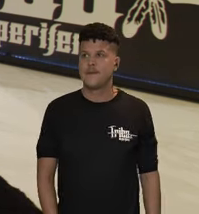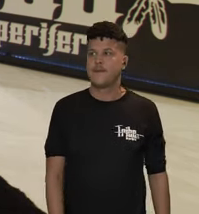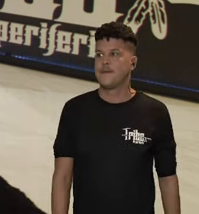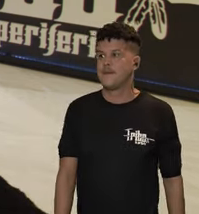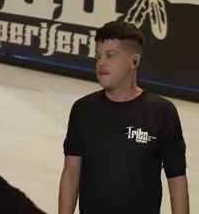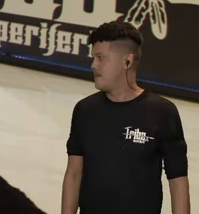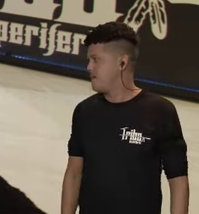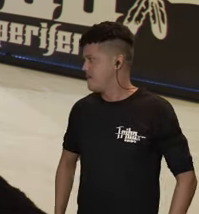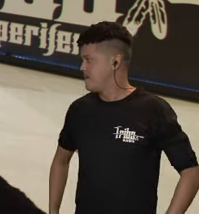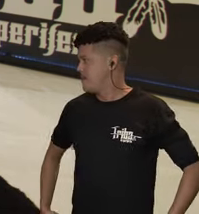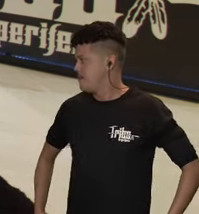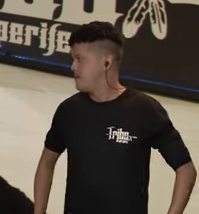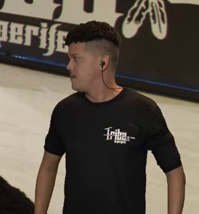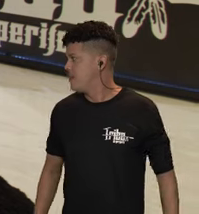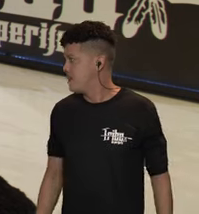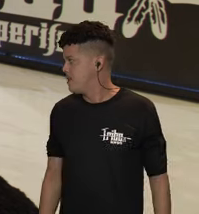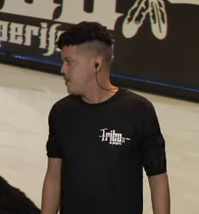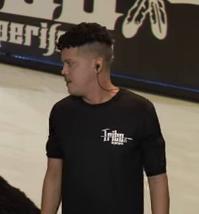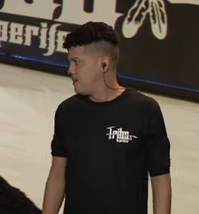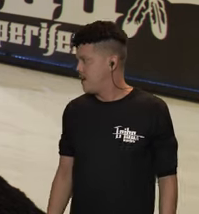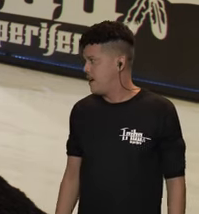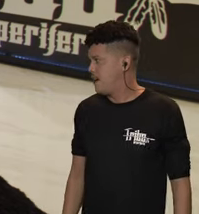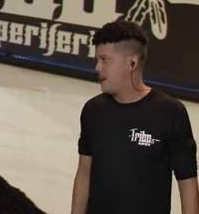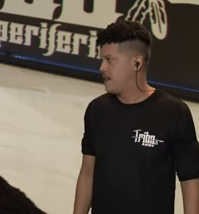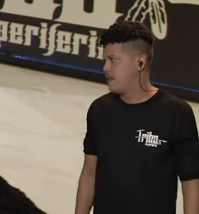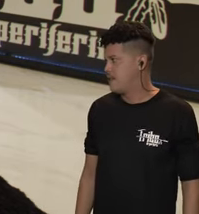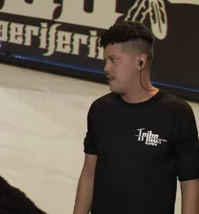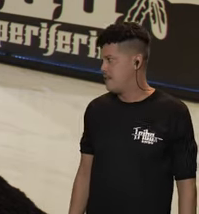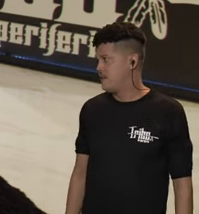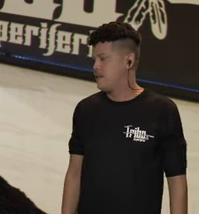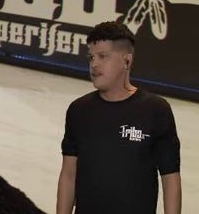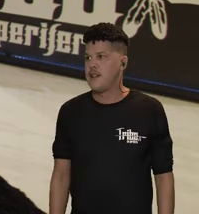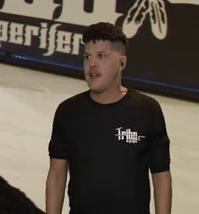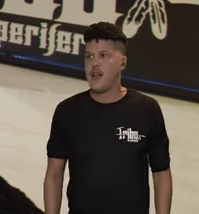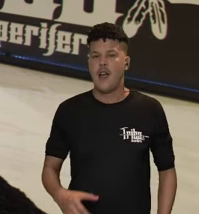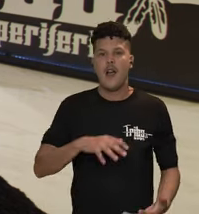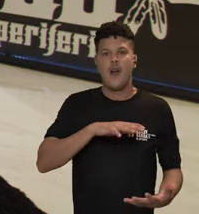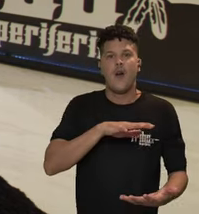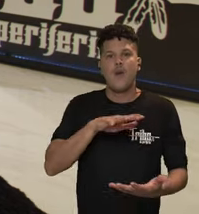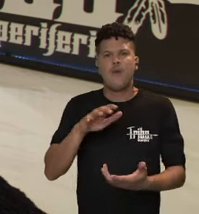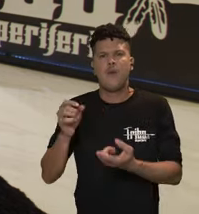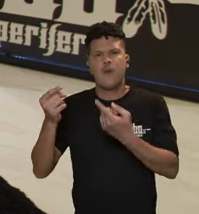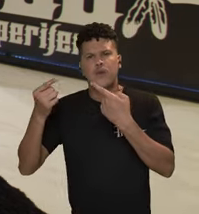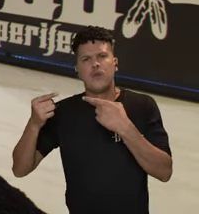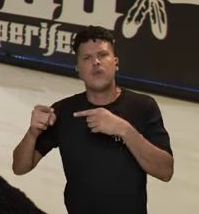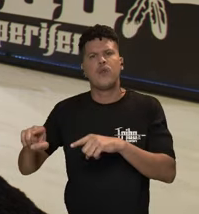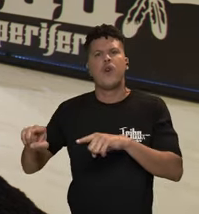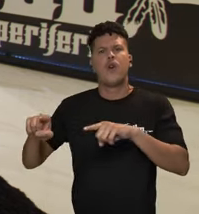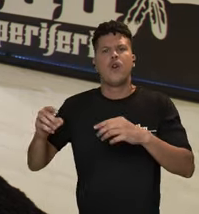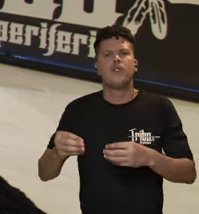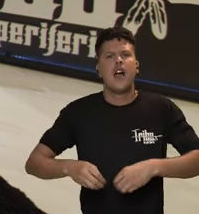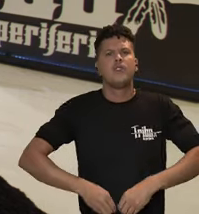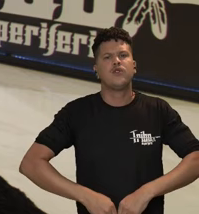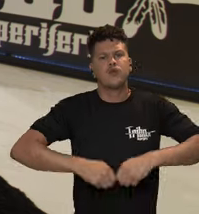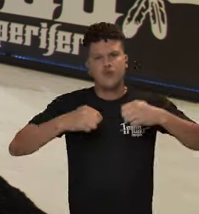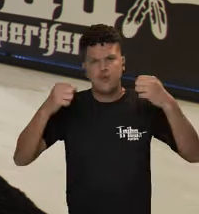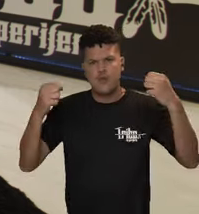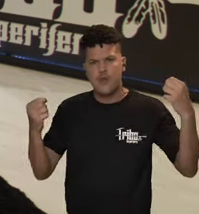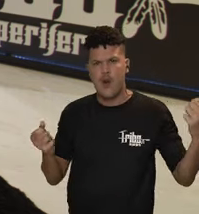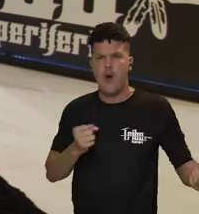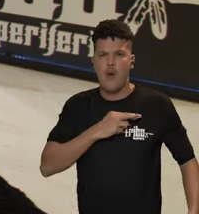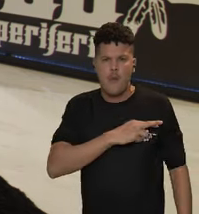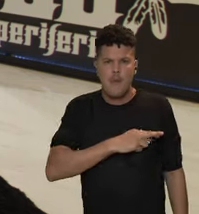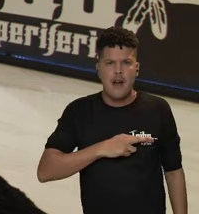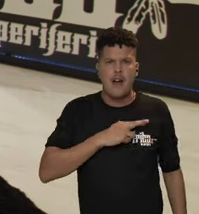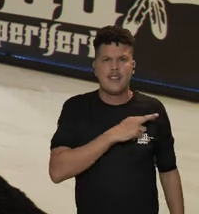canta comigo, é pra me ouvir aqui. Olha o mundo conspirando pra destruir esse romance tão